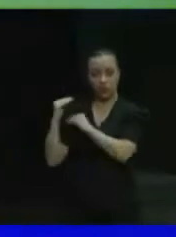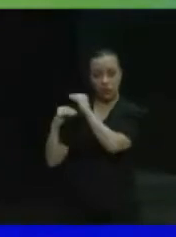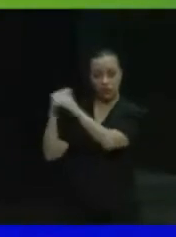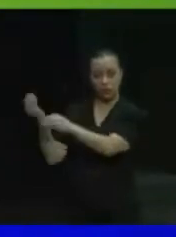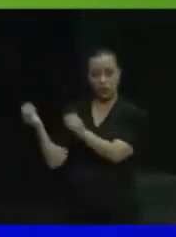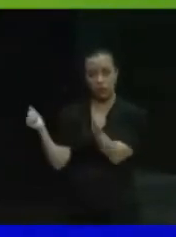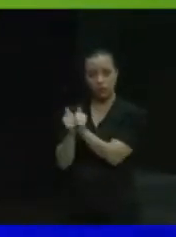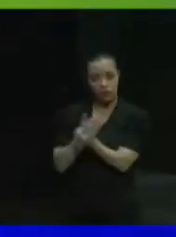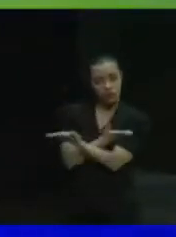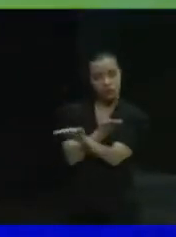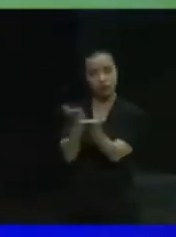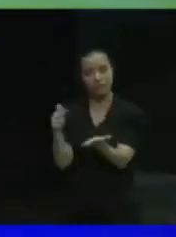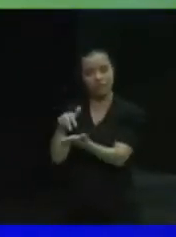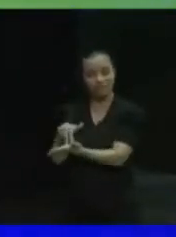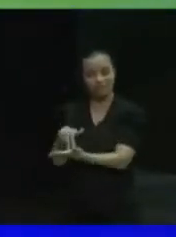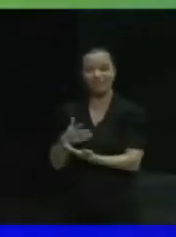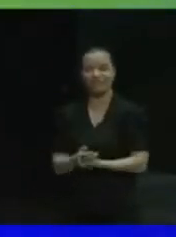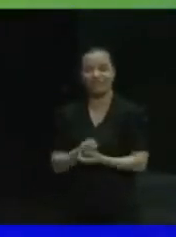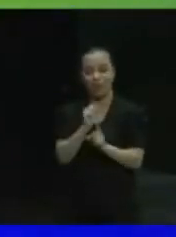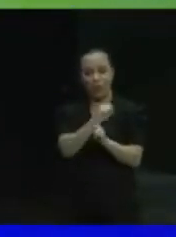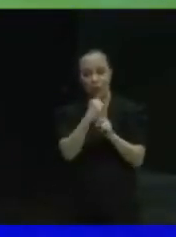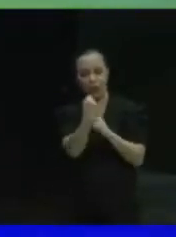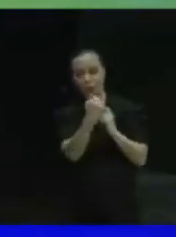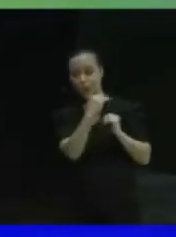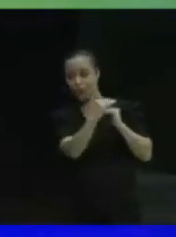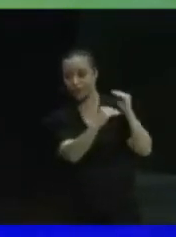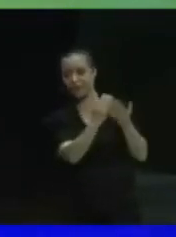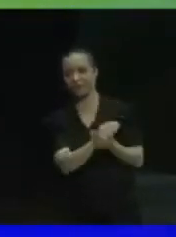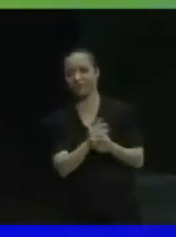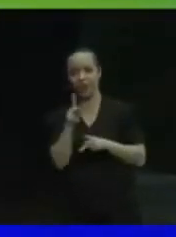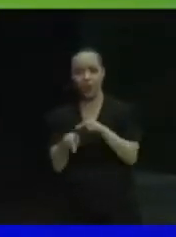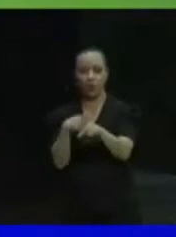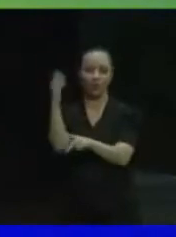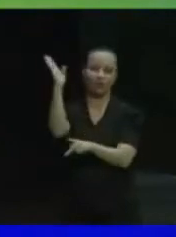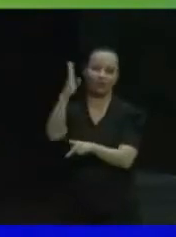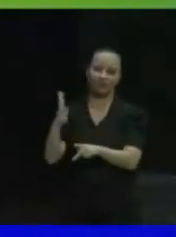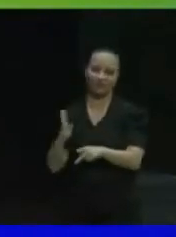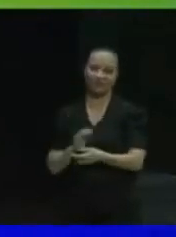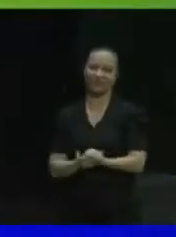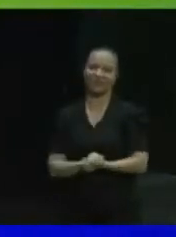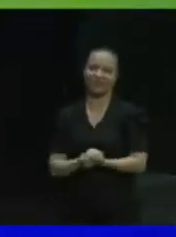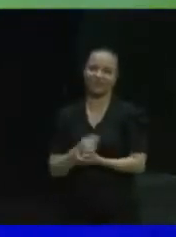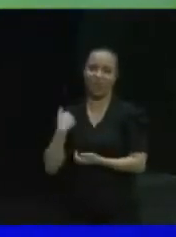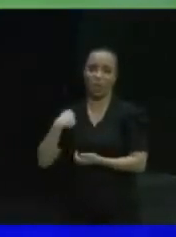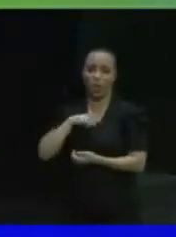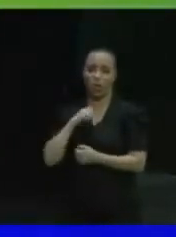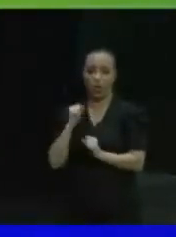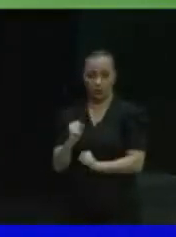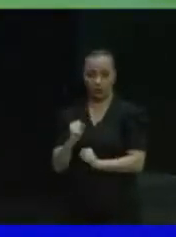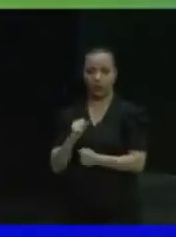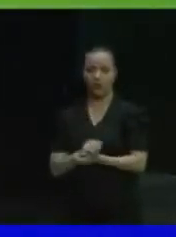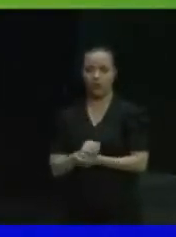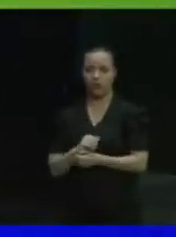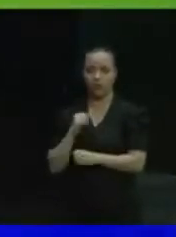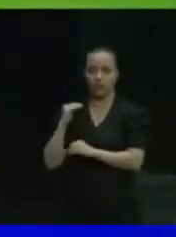com vocês aqui presentes, com a sociedade e com o povo brasileiro, podemos construir juntos